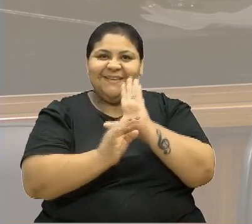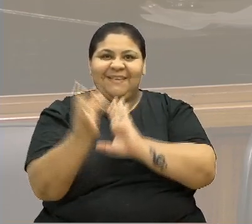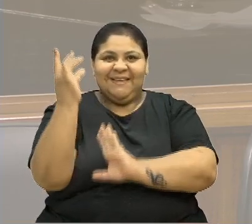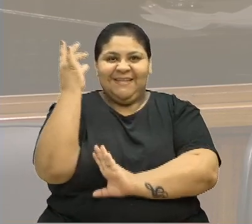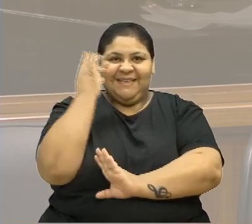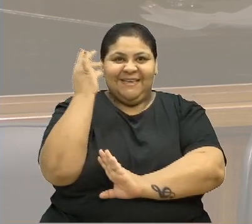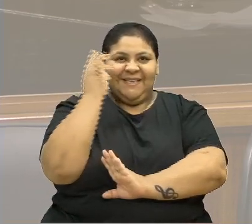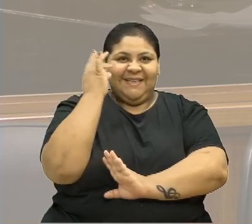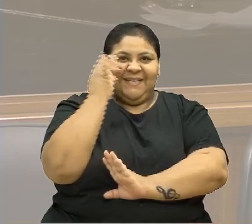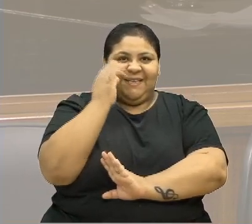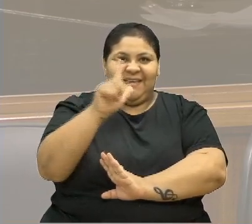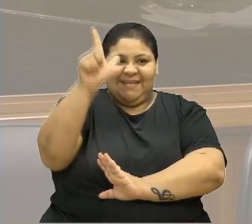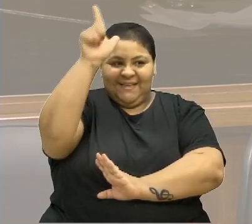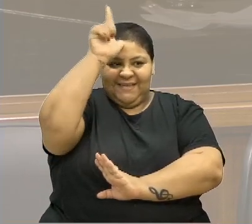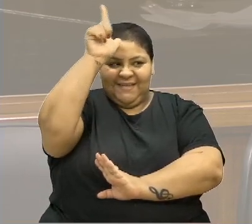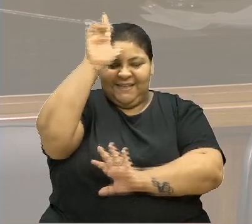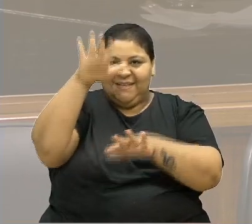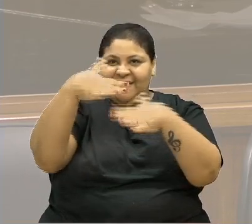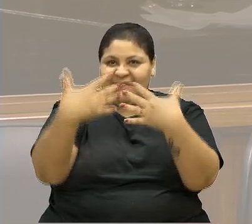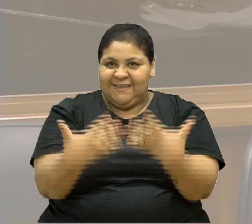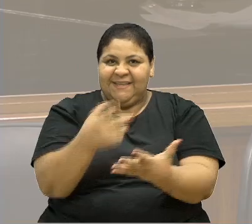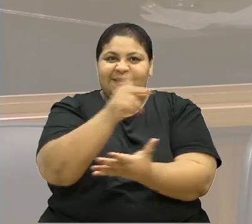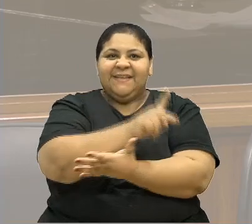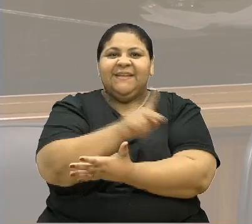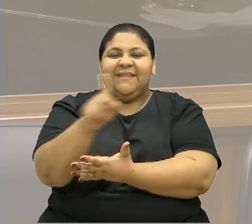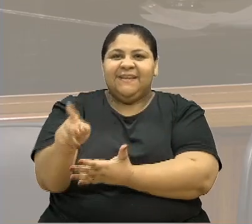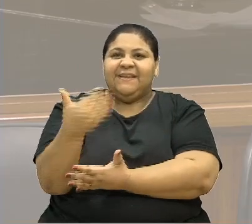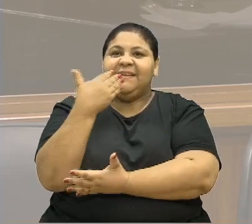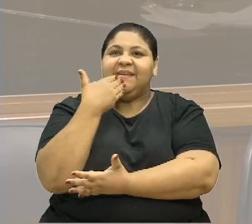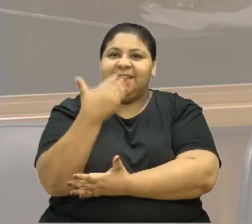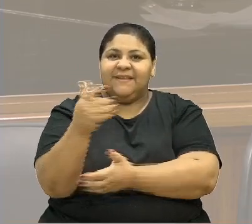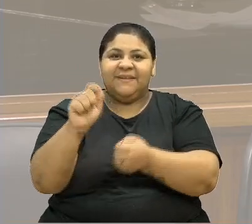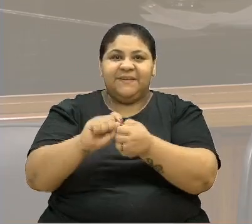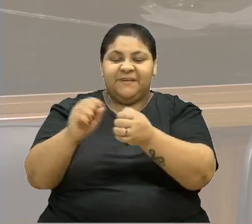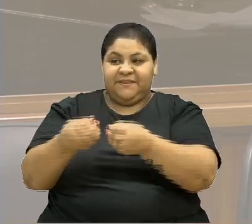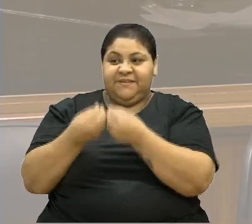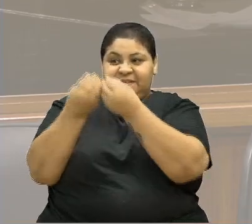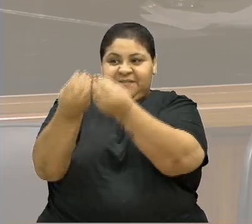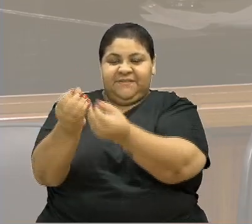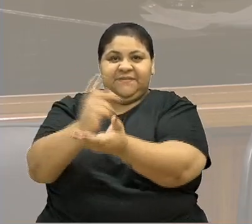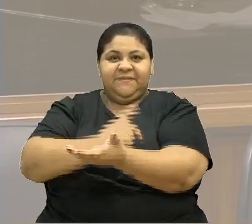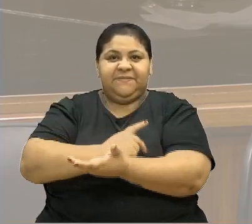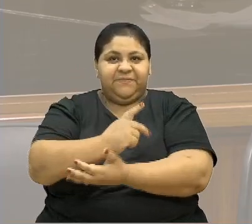dos alemães. Então, o professor Gelson pediu que fizesse a entrega para a presidente